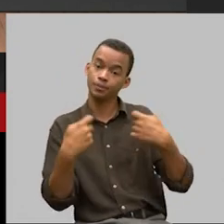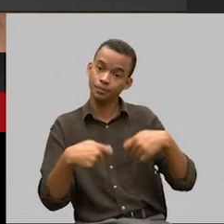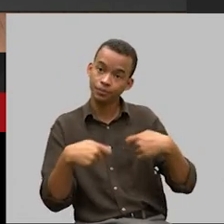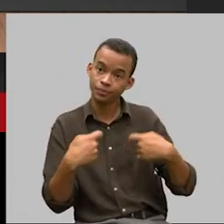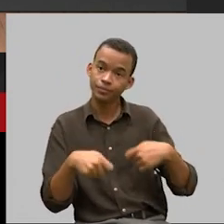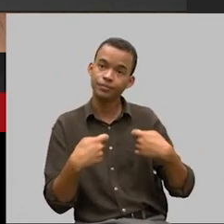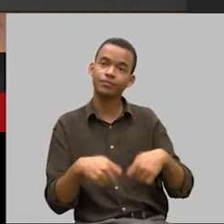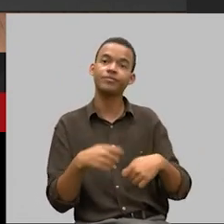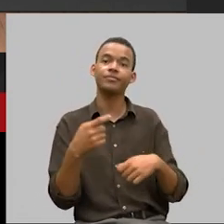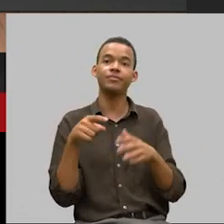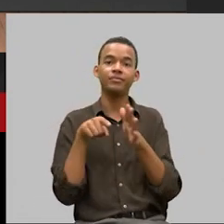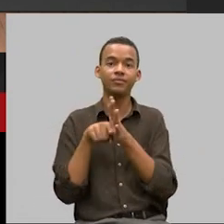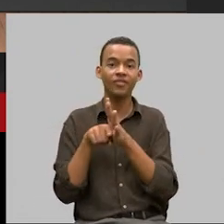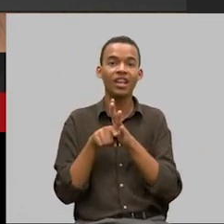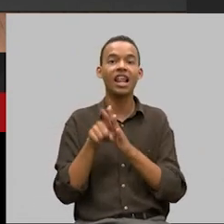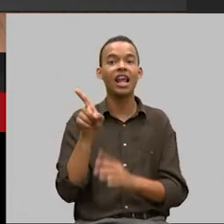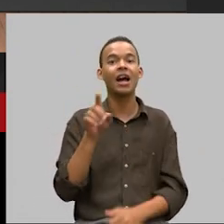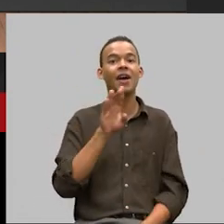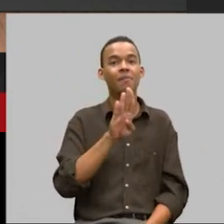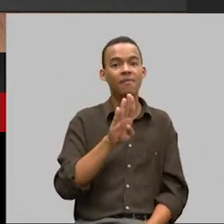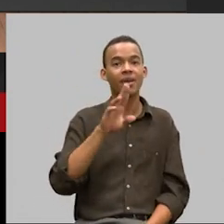nacional com um curricular